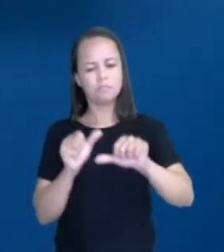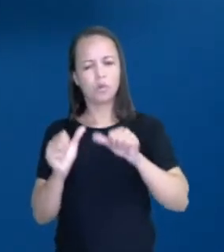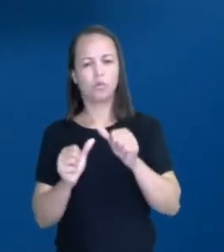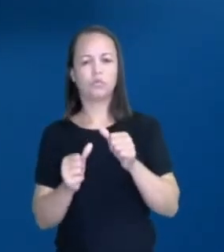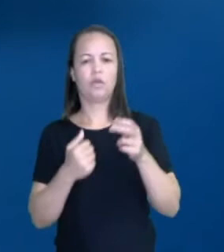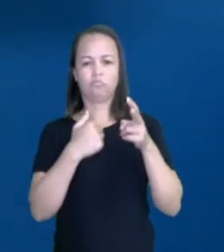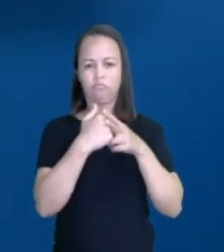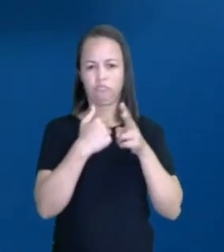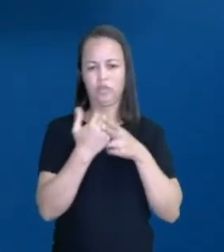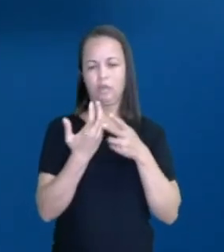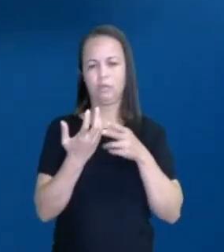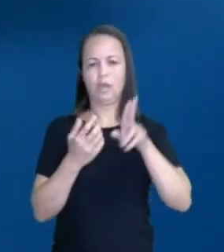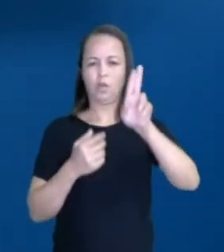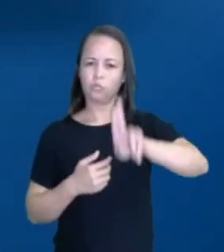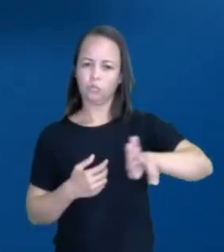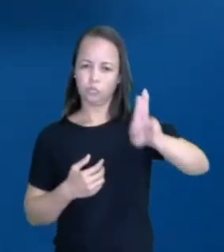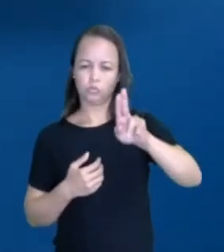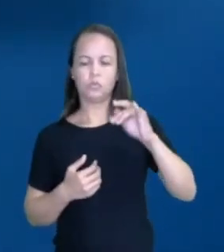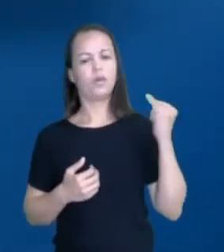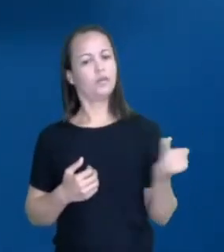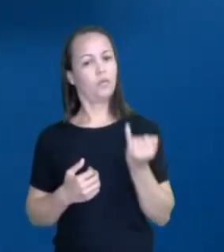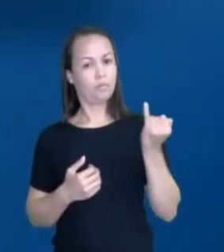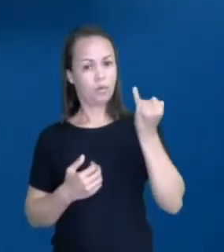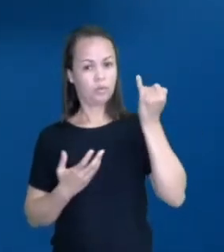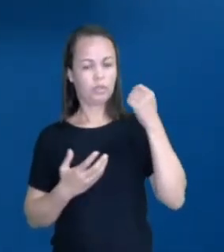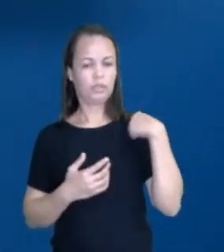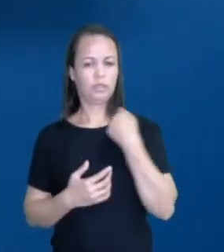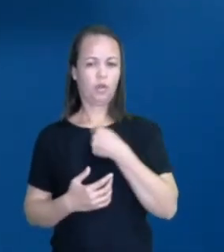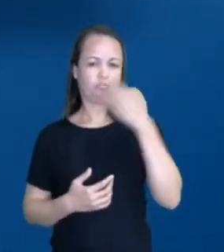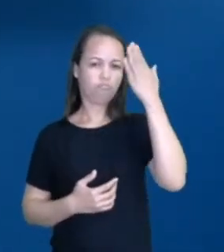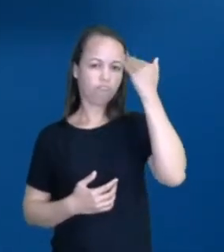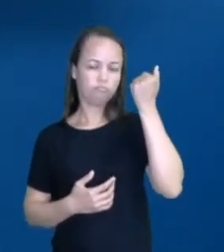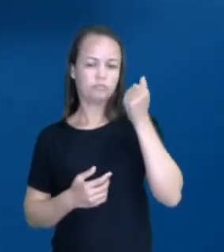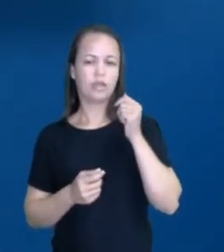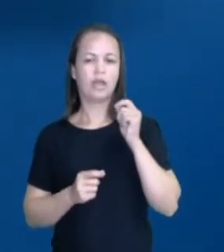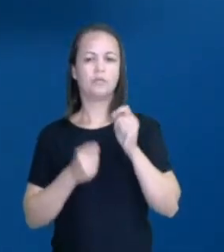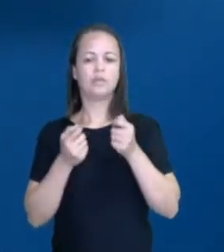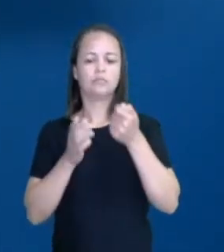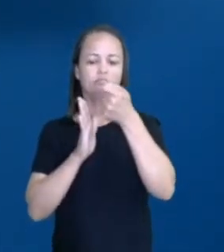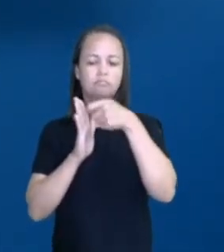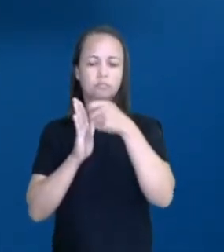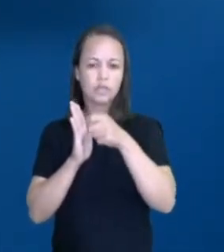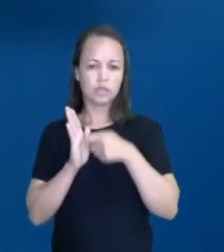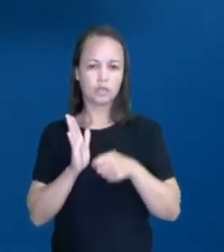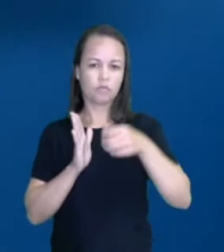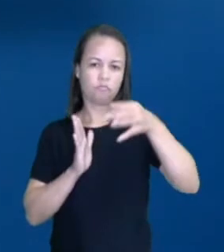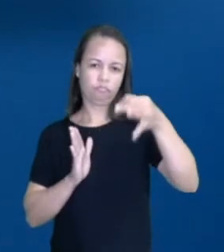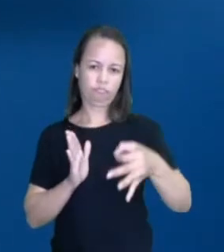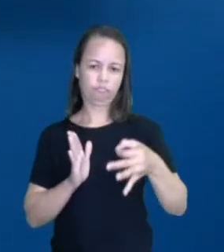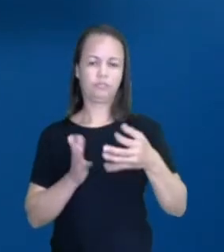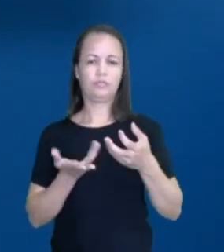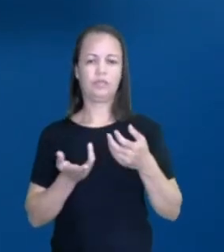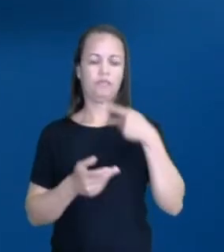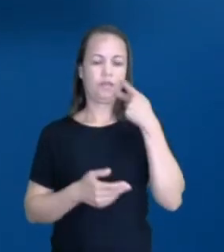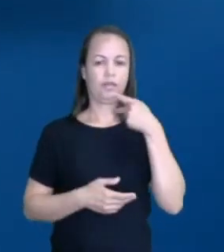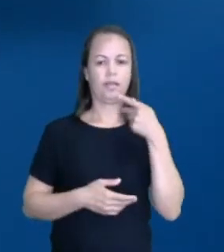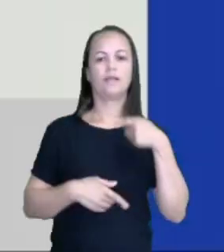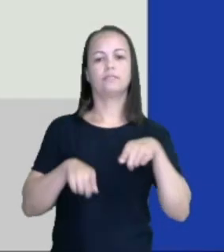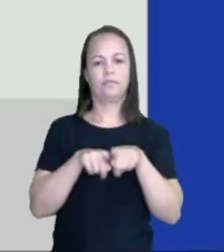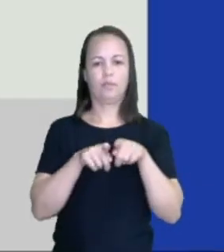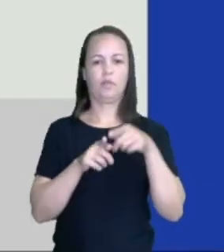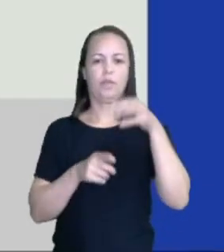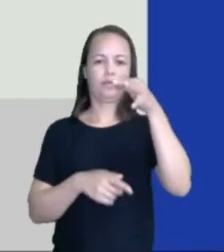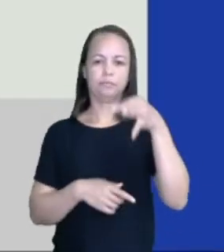tem o seu uso específico e é importante que a gente saiba para poder escrever de forma correta, falar de forma